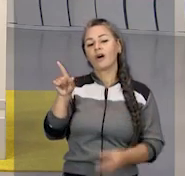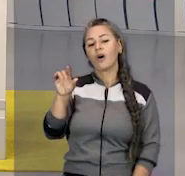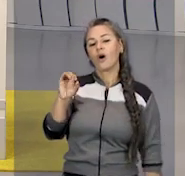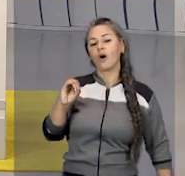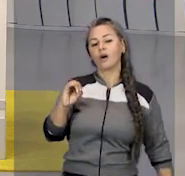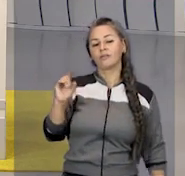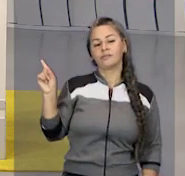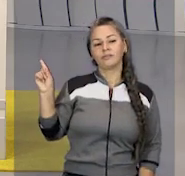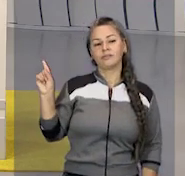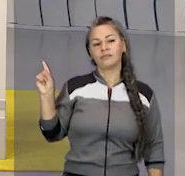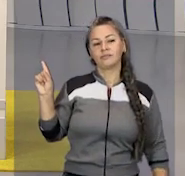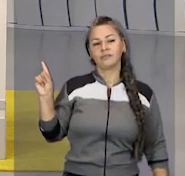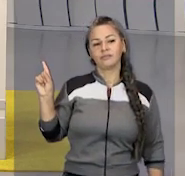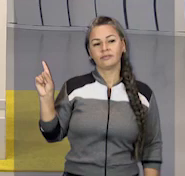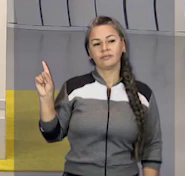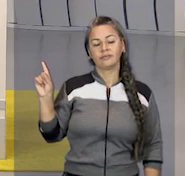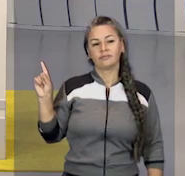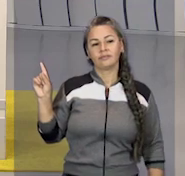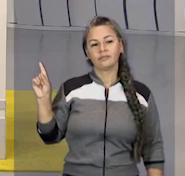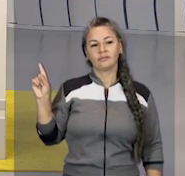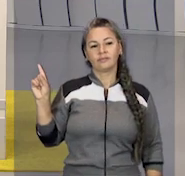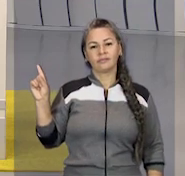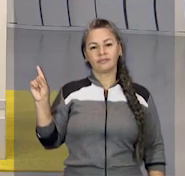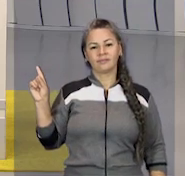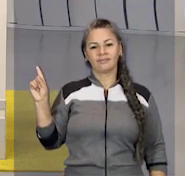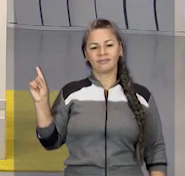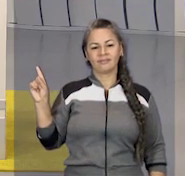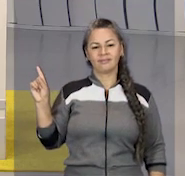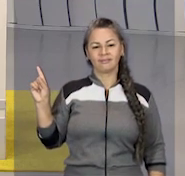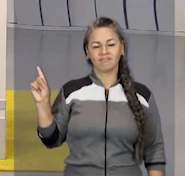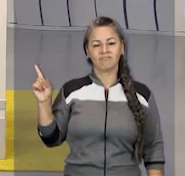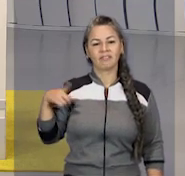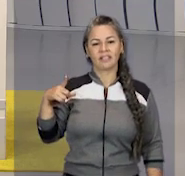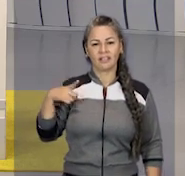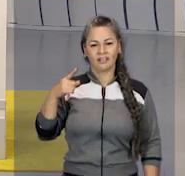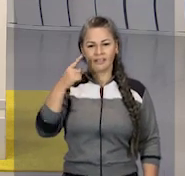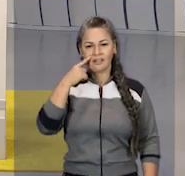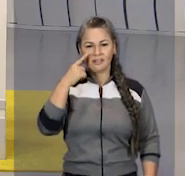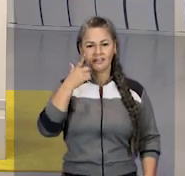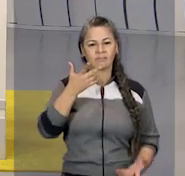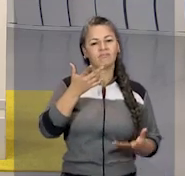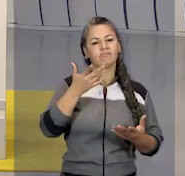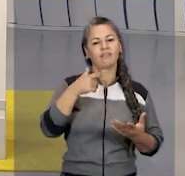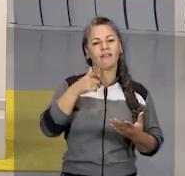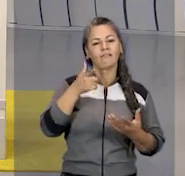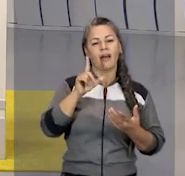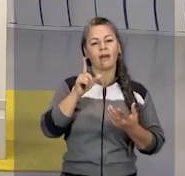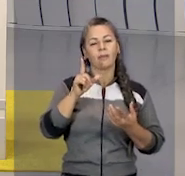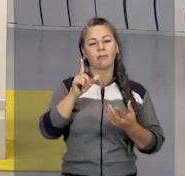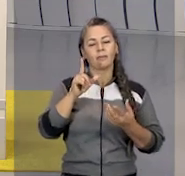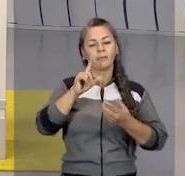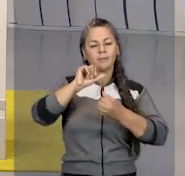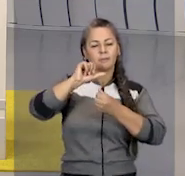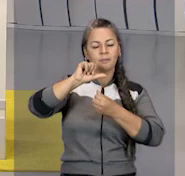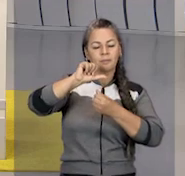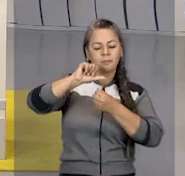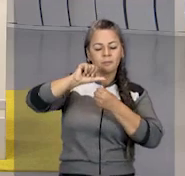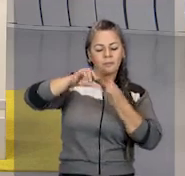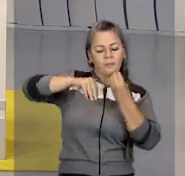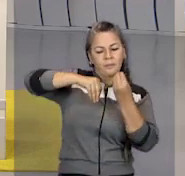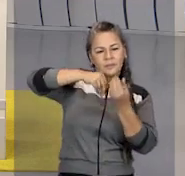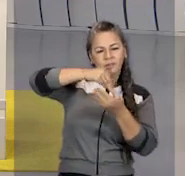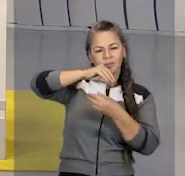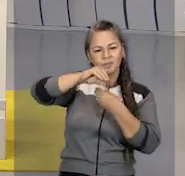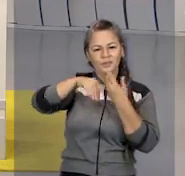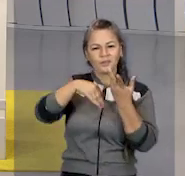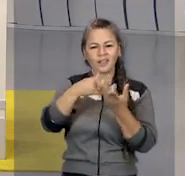e traz esse som mais nasal. Então ele vai mesclando o agudo, né, cafeína, mandona, tá vendo